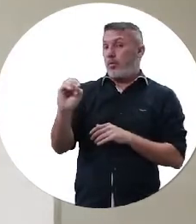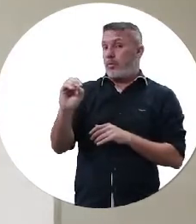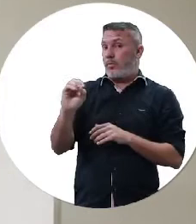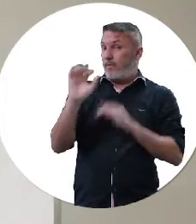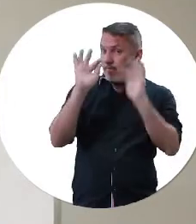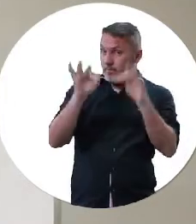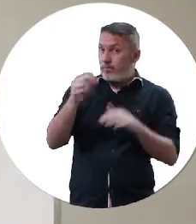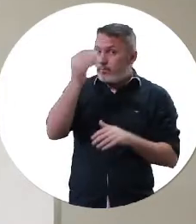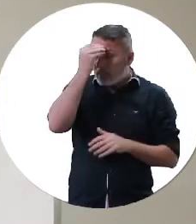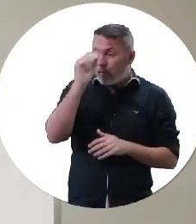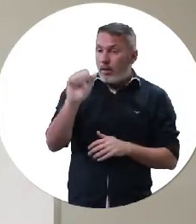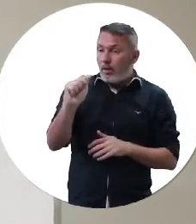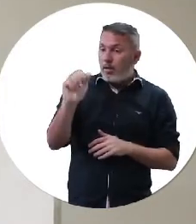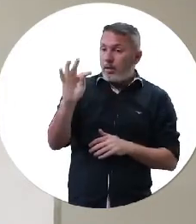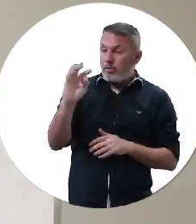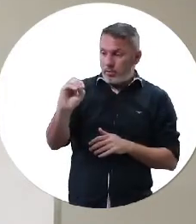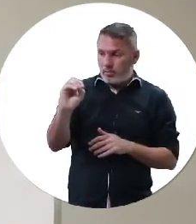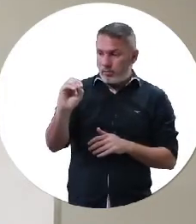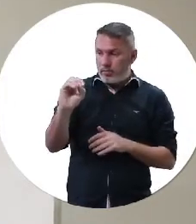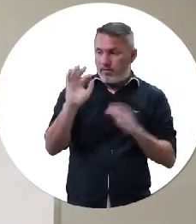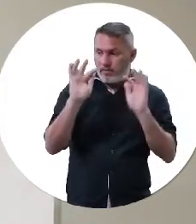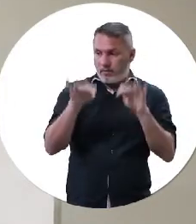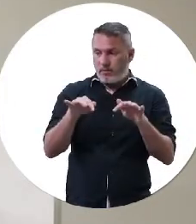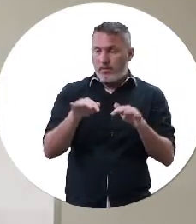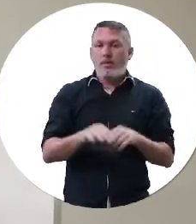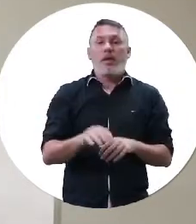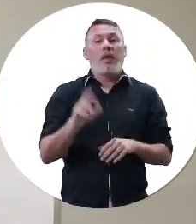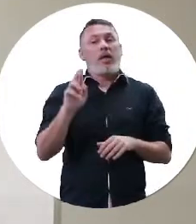Com terminação ato,